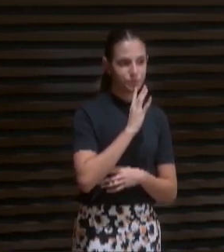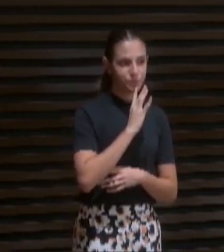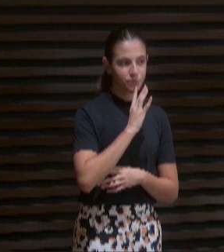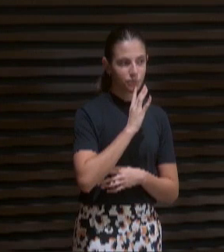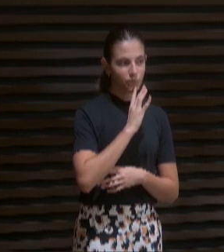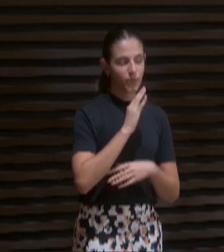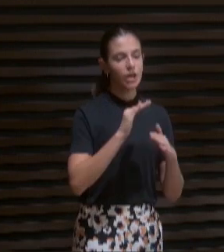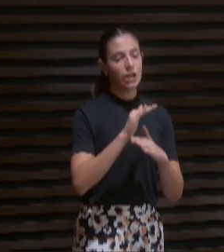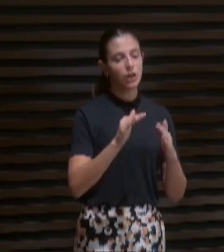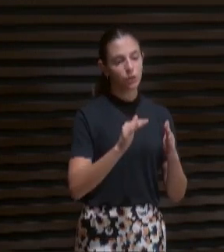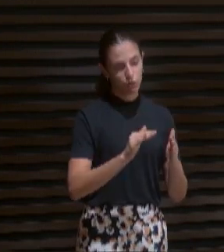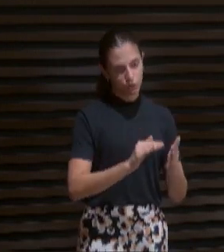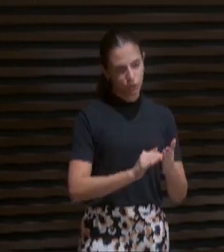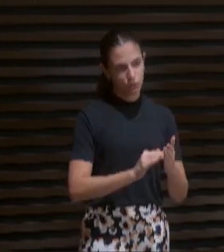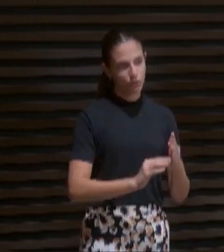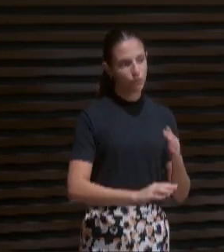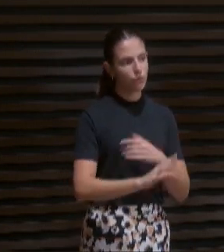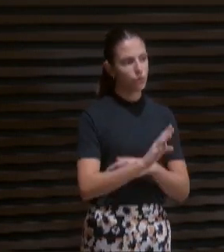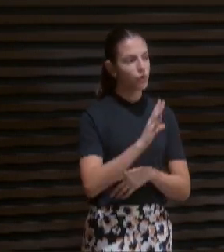este conhecimento